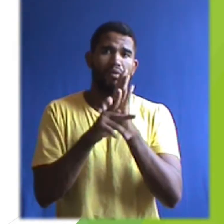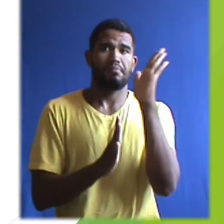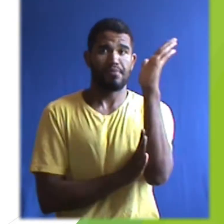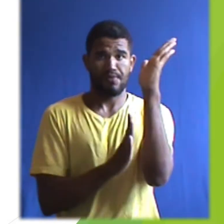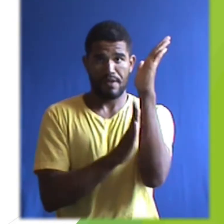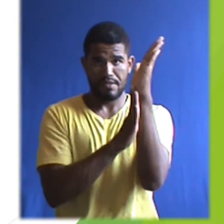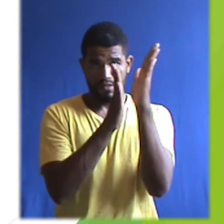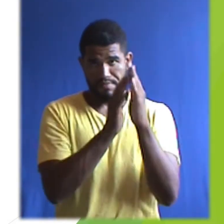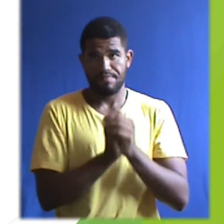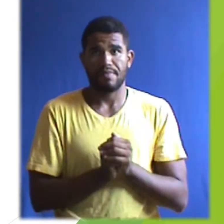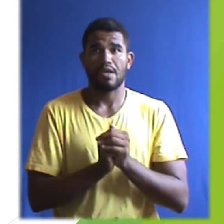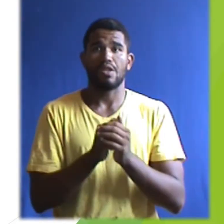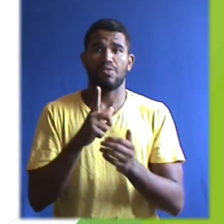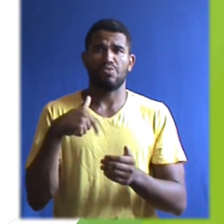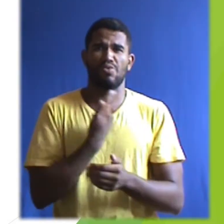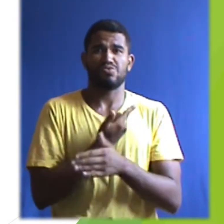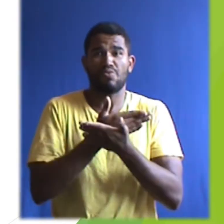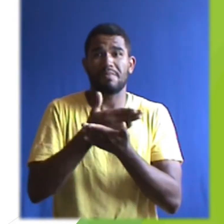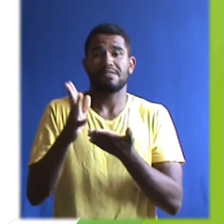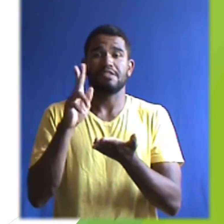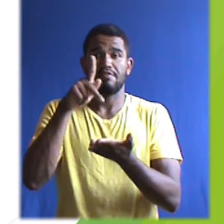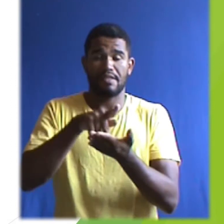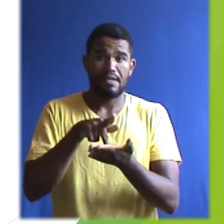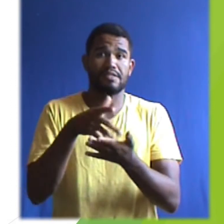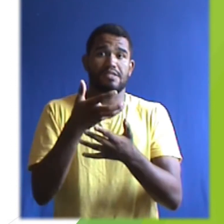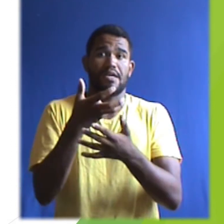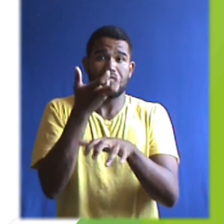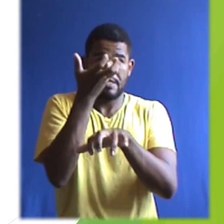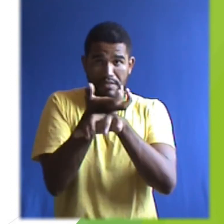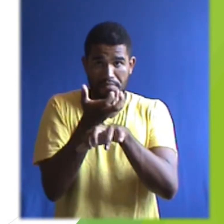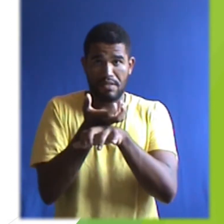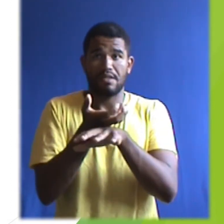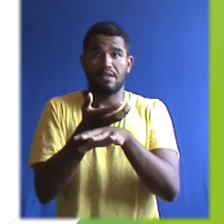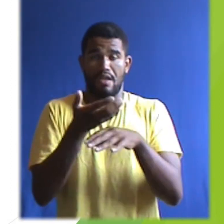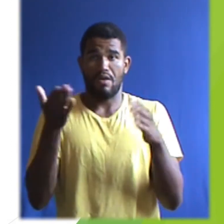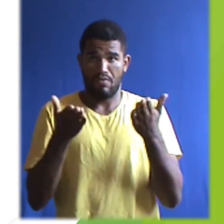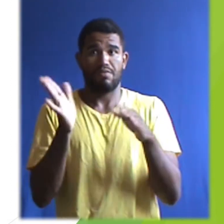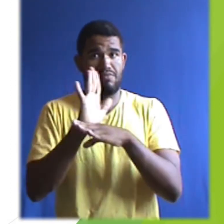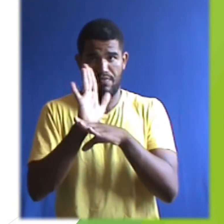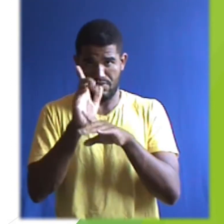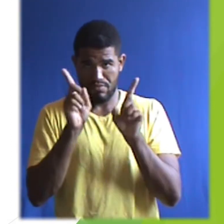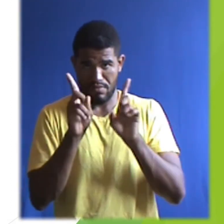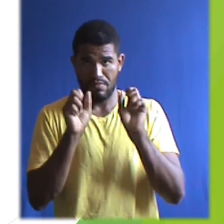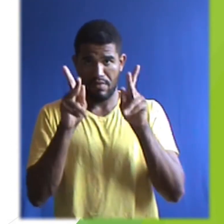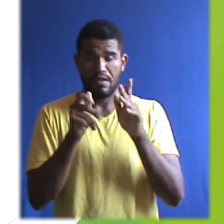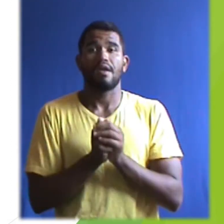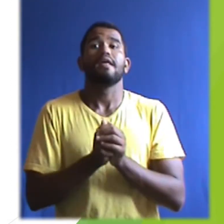é que vai ser a pontuação, essas questões já de ordem burocrática. Por enquanto, não vou começar nenhum